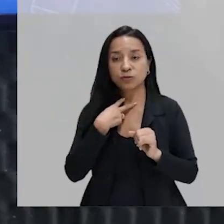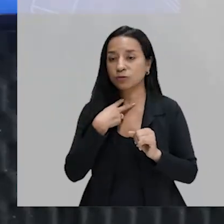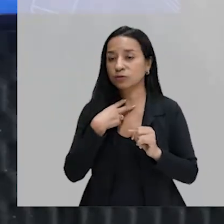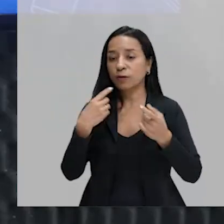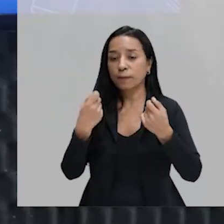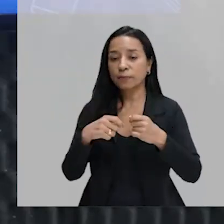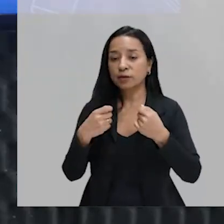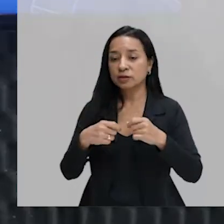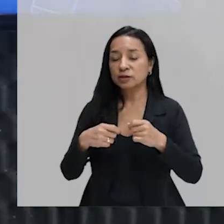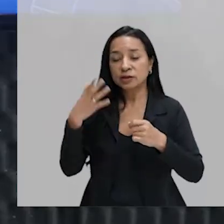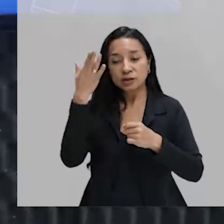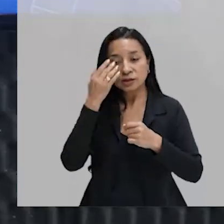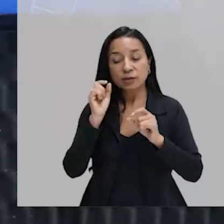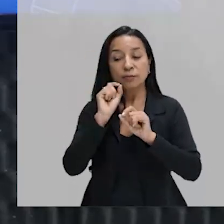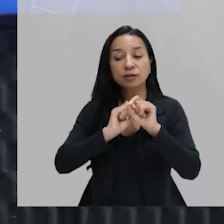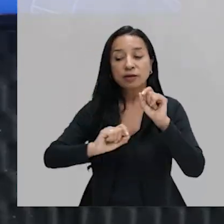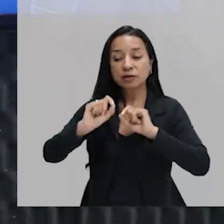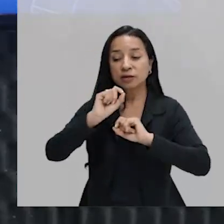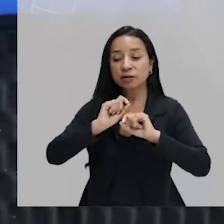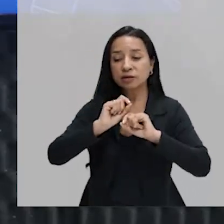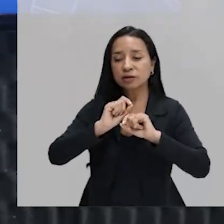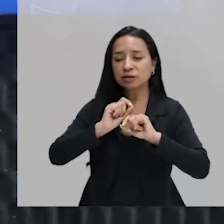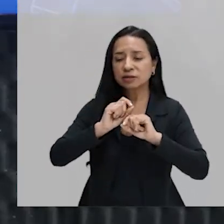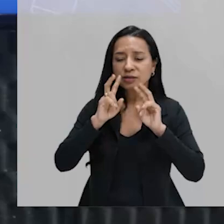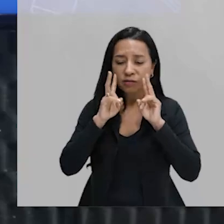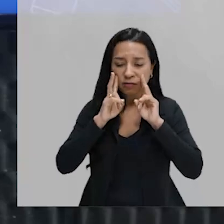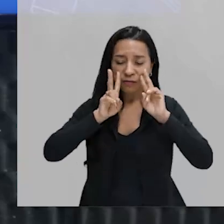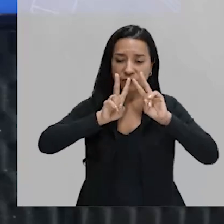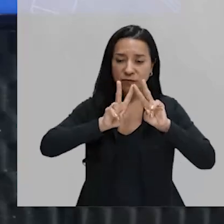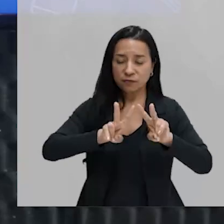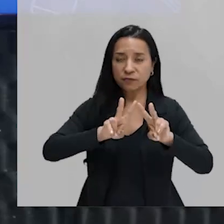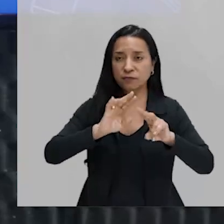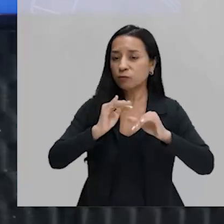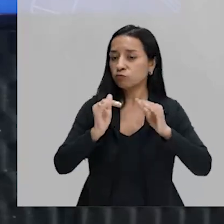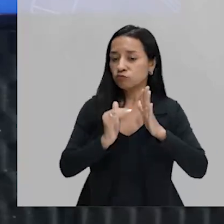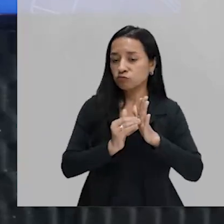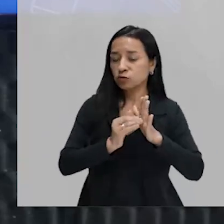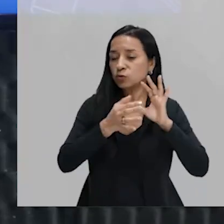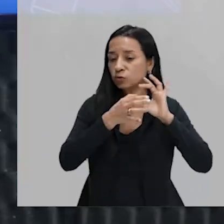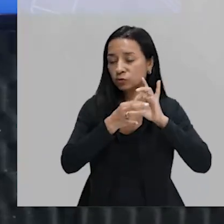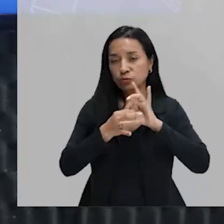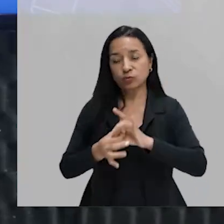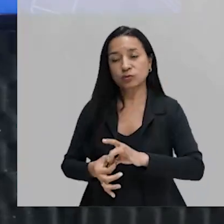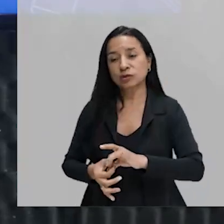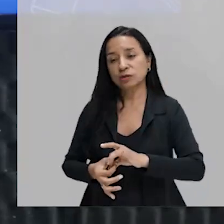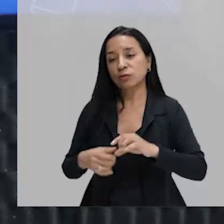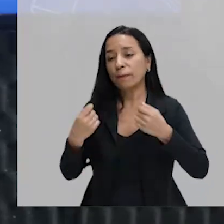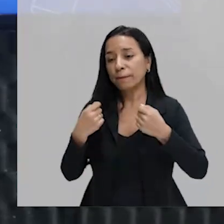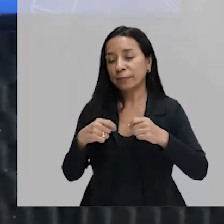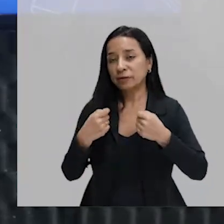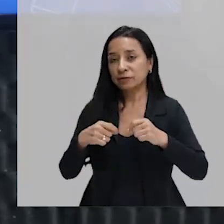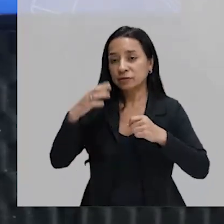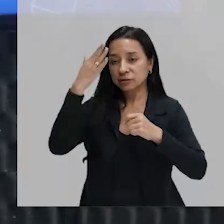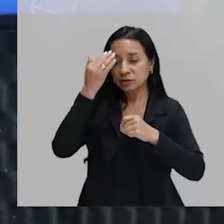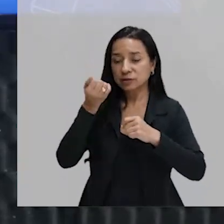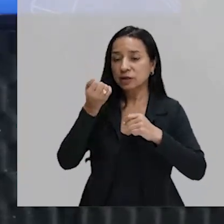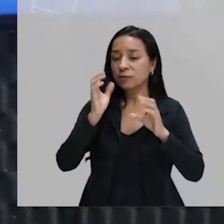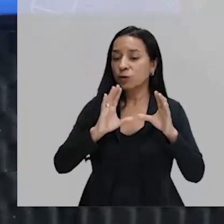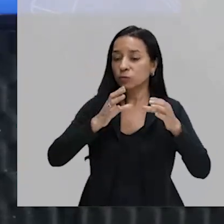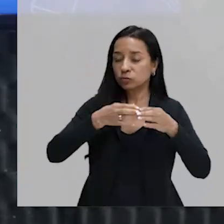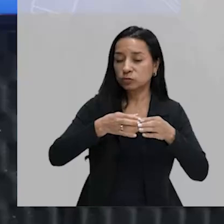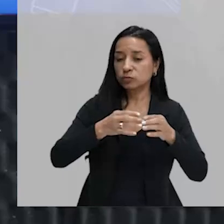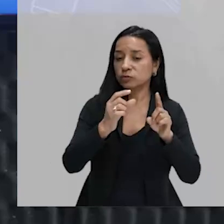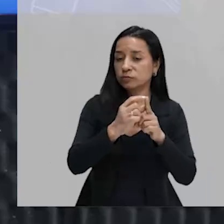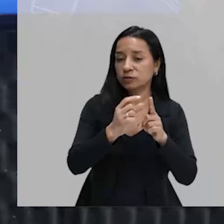mente que vocês vão ter que analisar todo o contexto. Daí, vocês precisam dominar um pouco mais as classes de palavras,